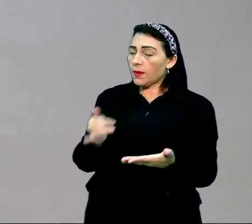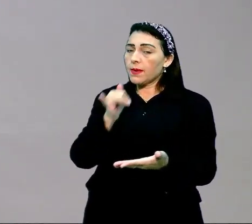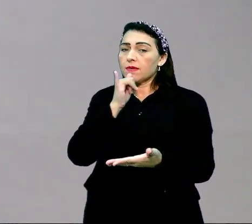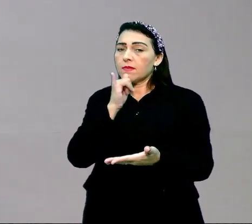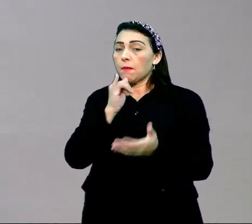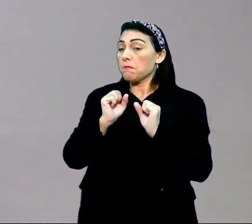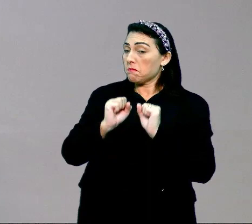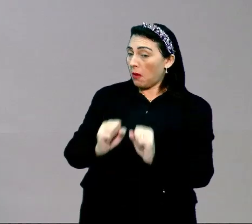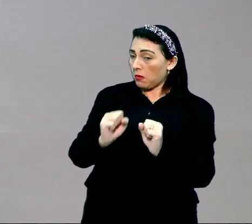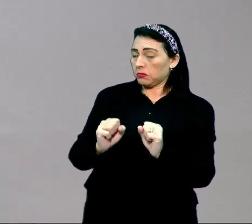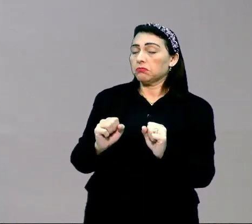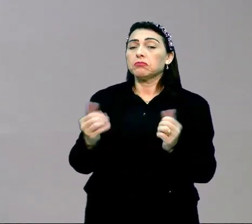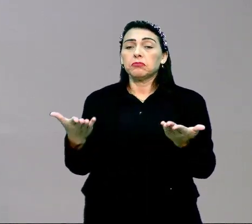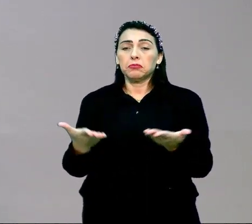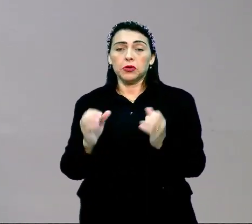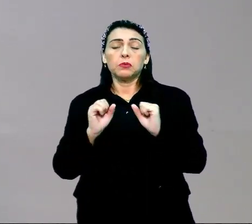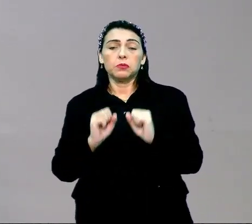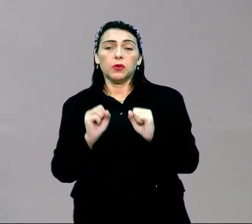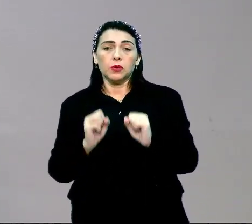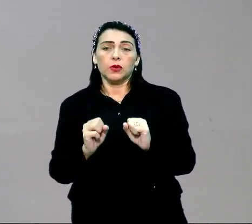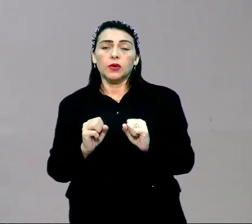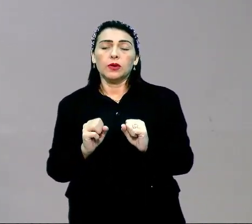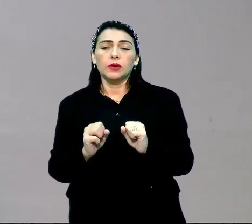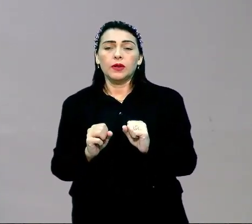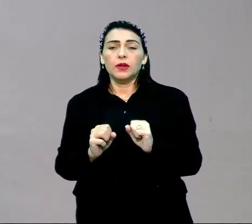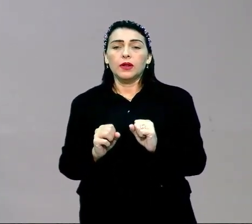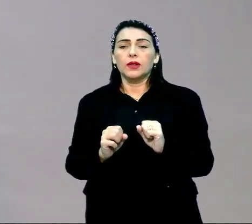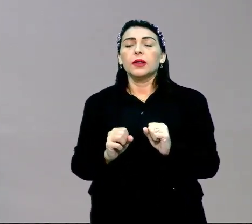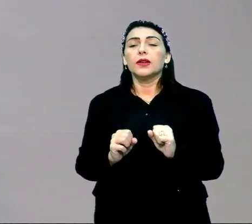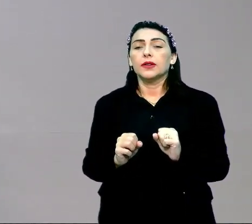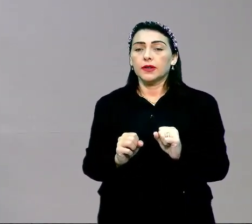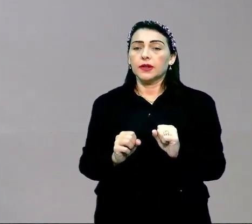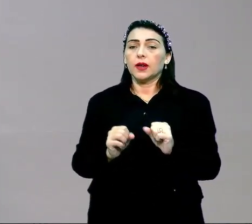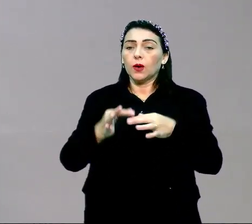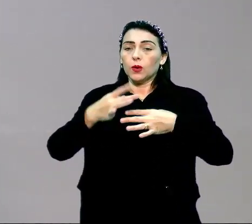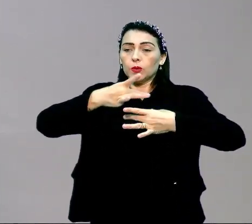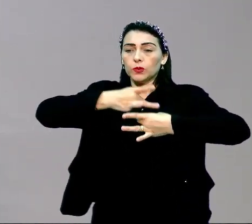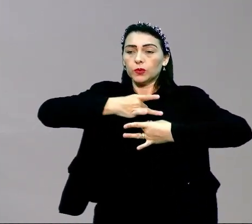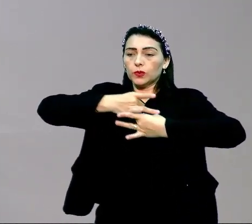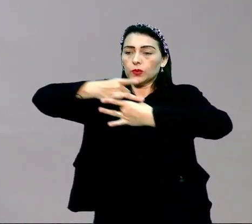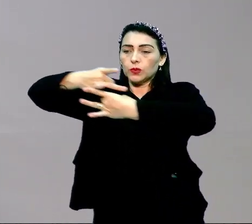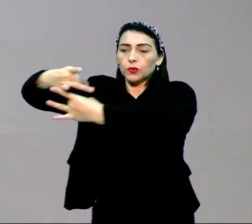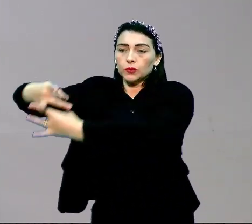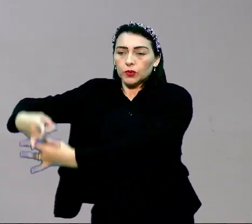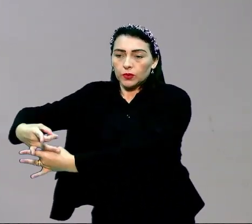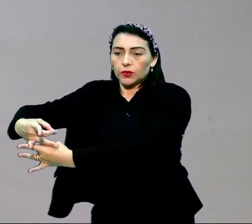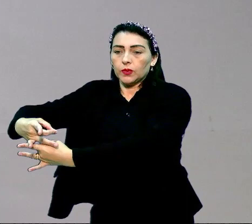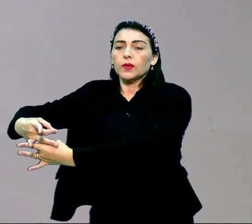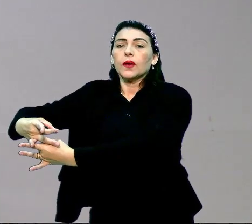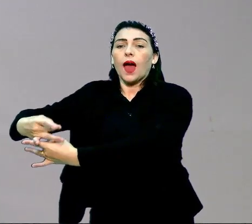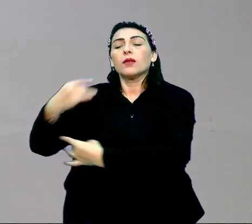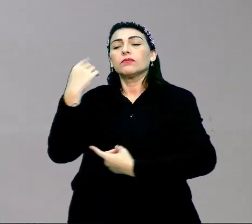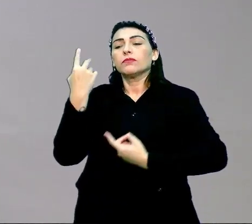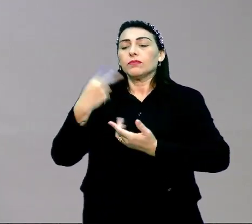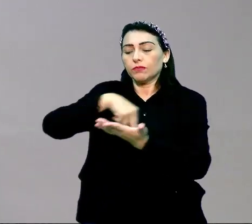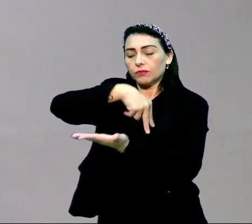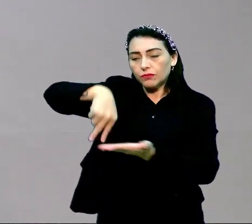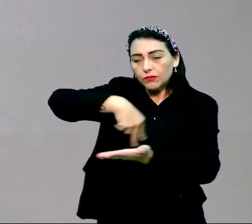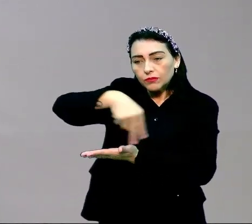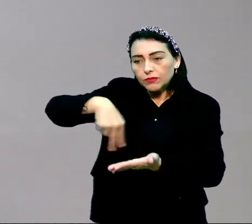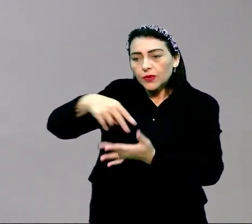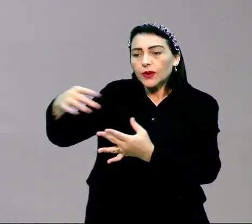hoje eu posso. Então, é o despir da religião, porque a religião ela vai entrar nesse contexto da